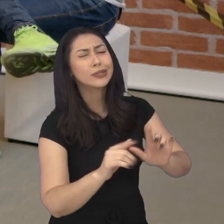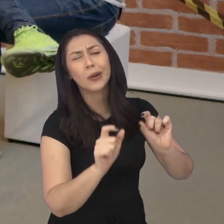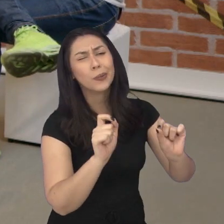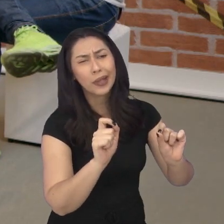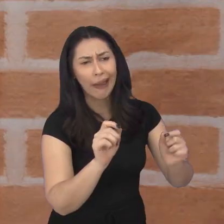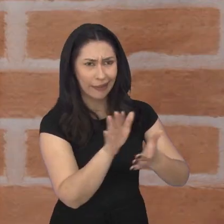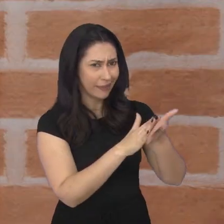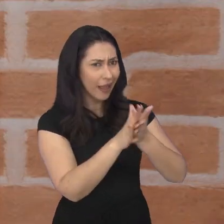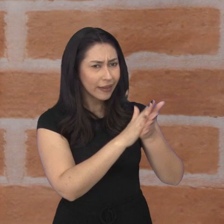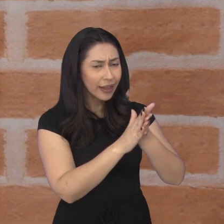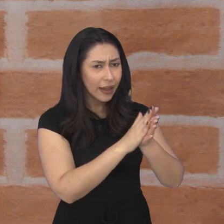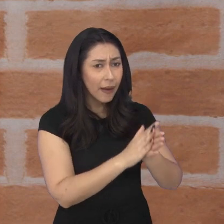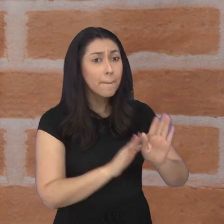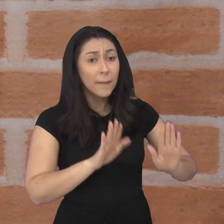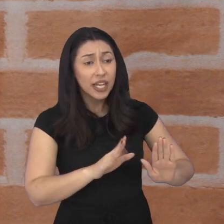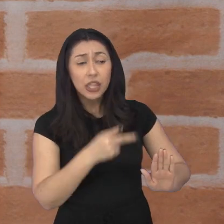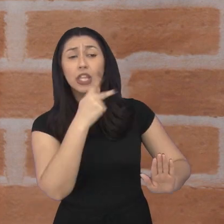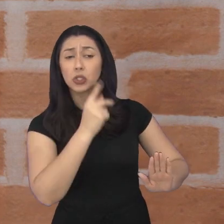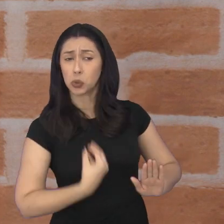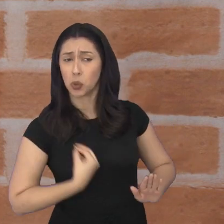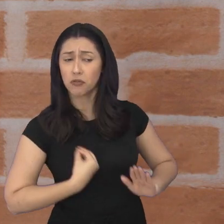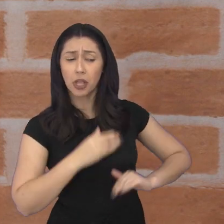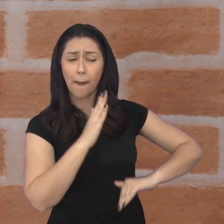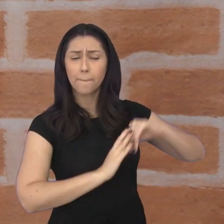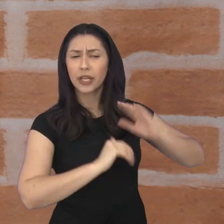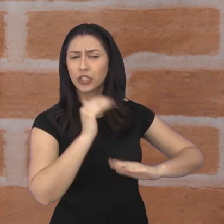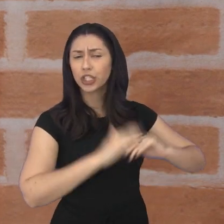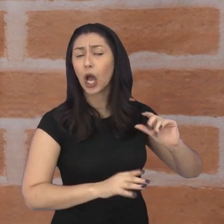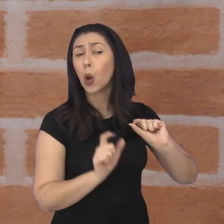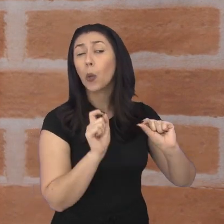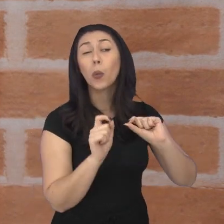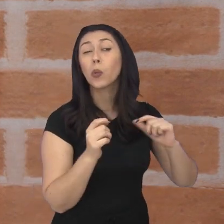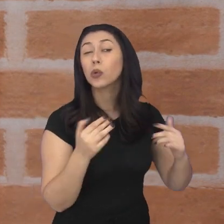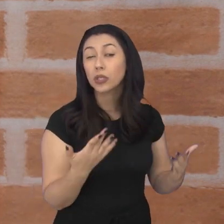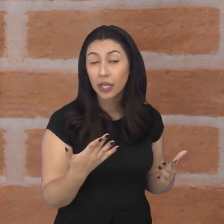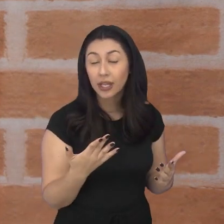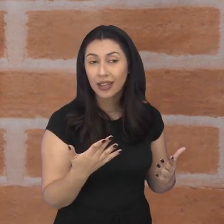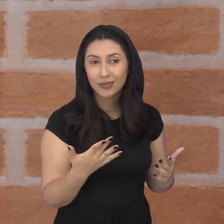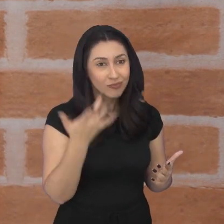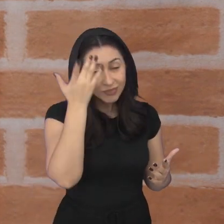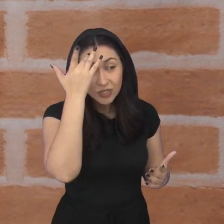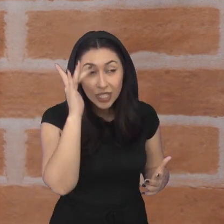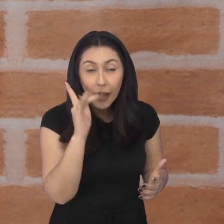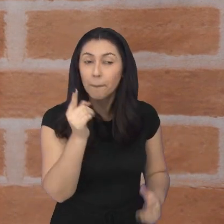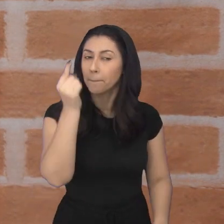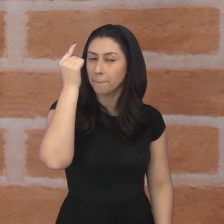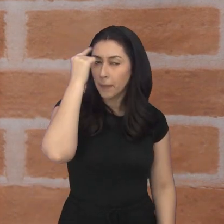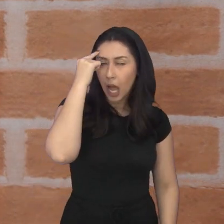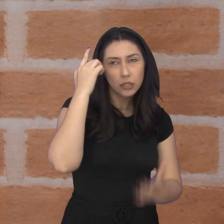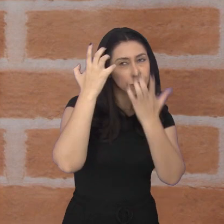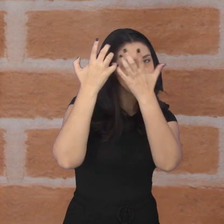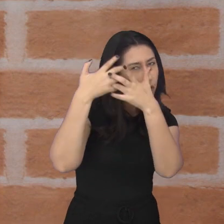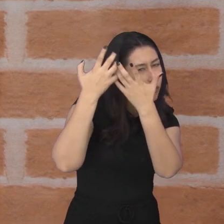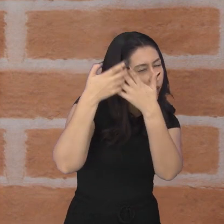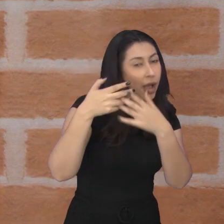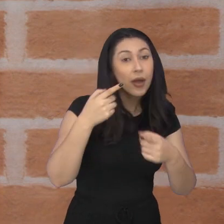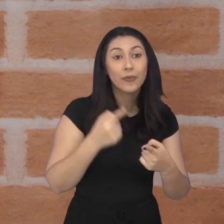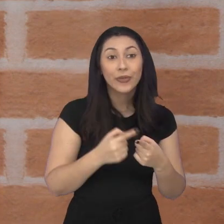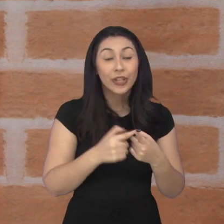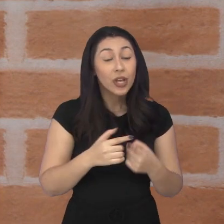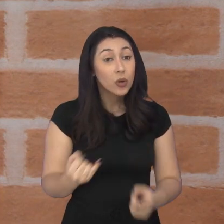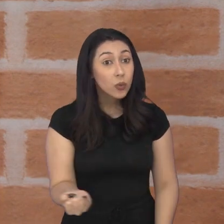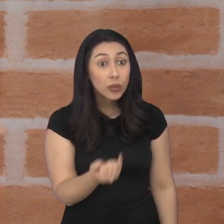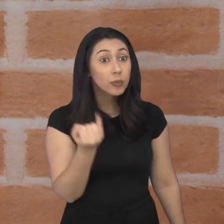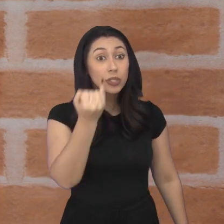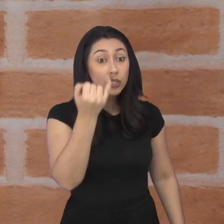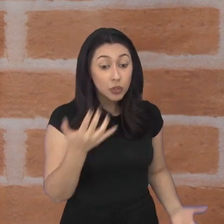vida, o que realmente você pode aprender hoje daqui? Aí eu falei assim, você não sabe, pensa mais um pouquinho, porque o importante são realmente